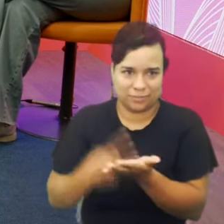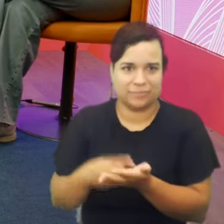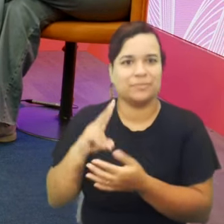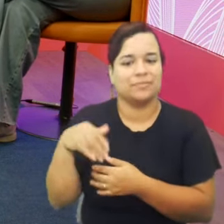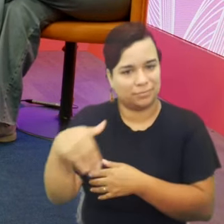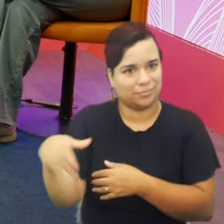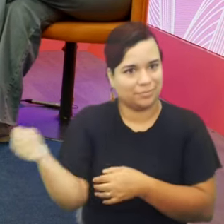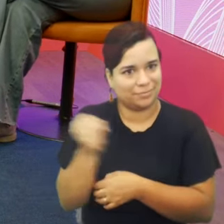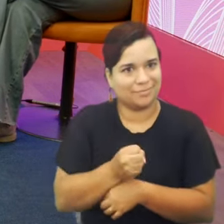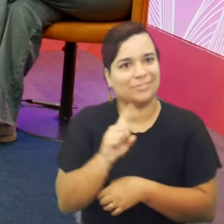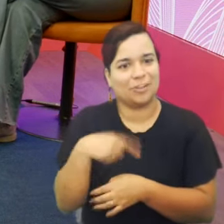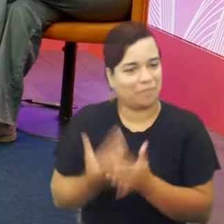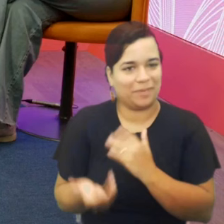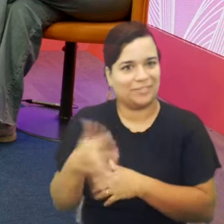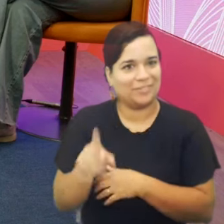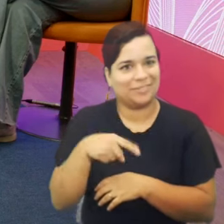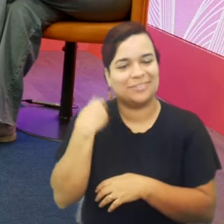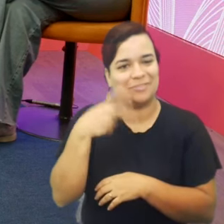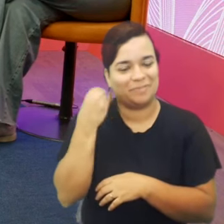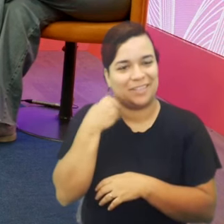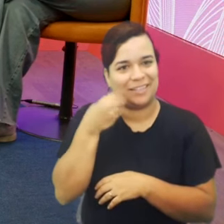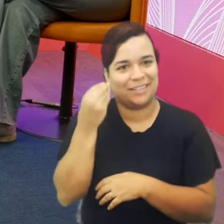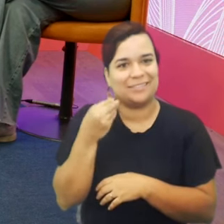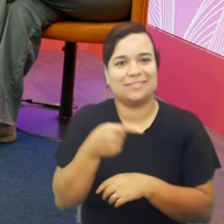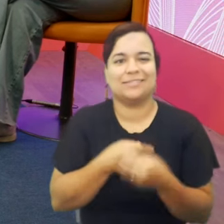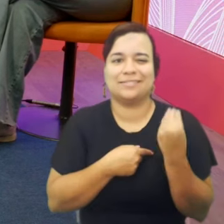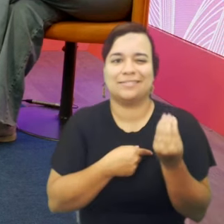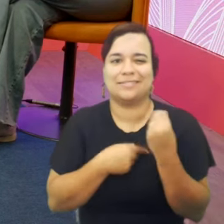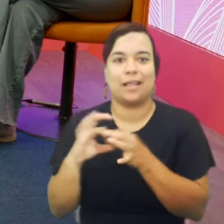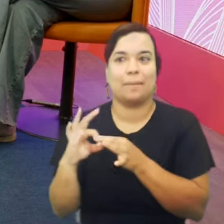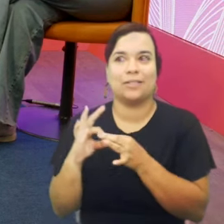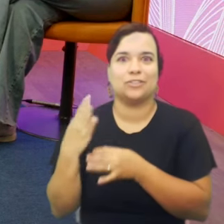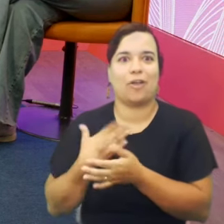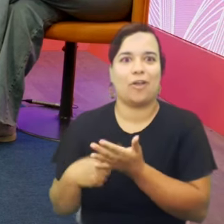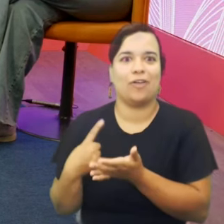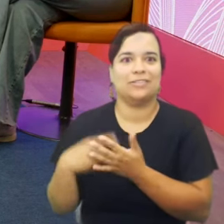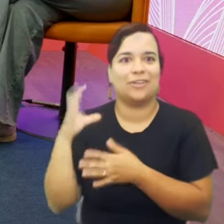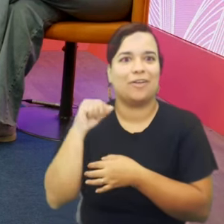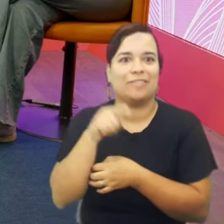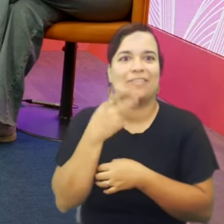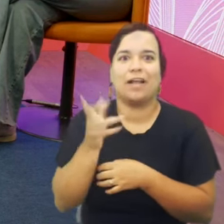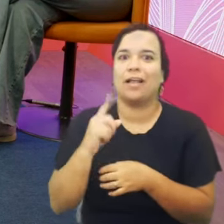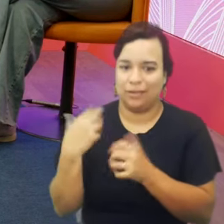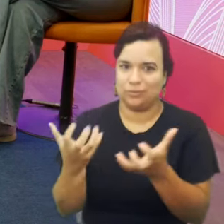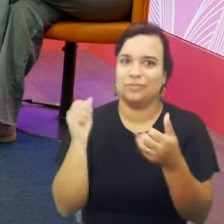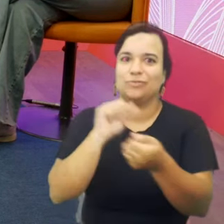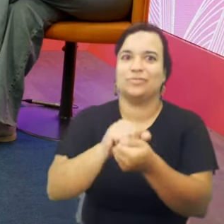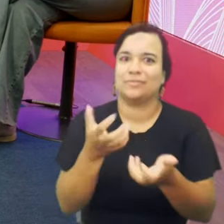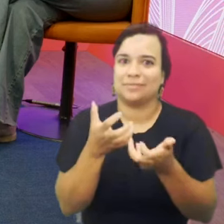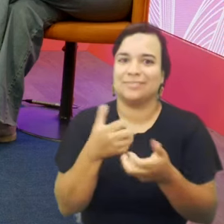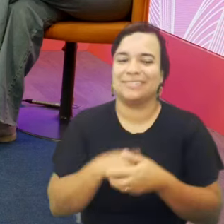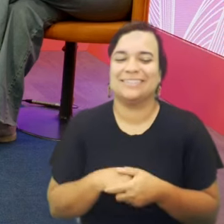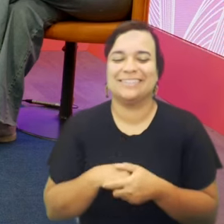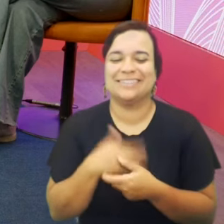vai perder, né? Gente, claro, a mulher tem experiência. Ai, só minha sócia vê esse convite, ela vai falar assim, oi, deixa junto.